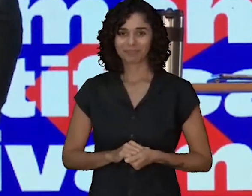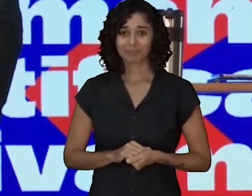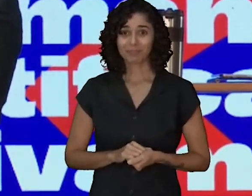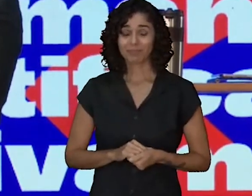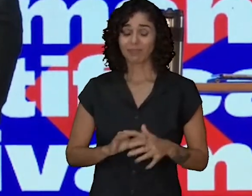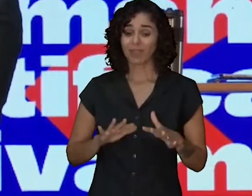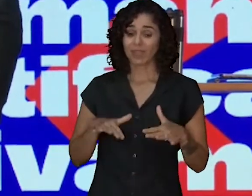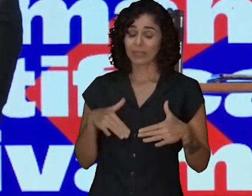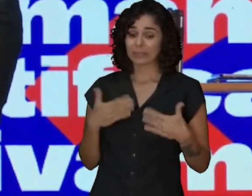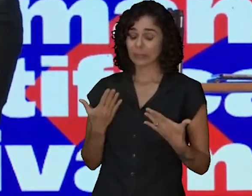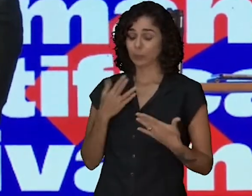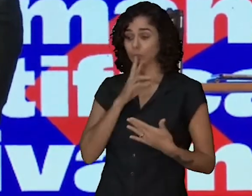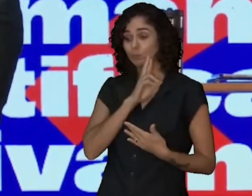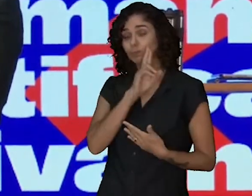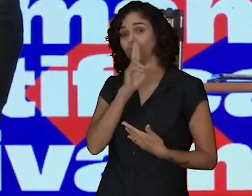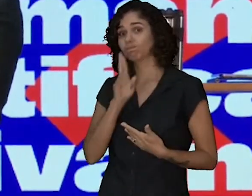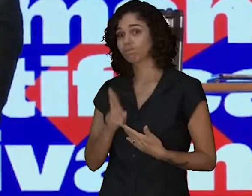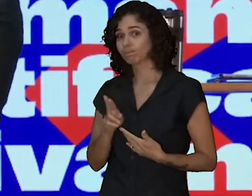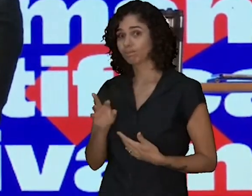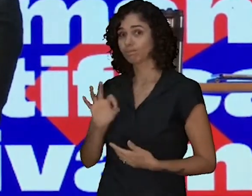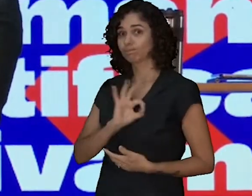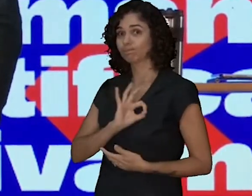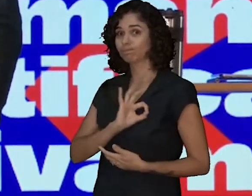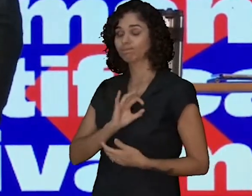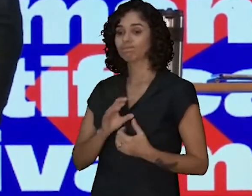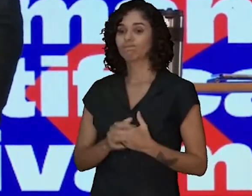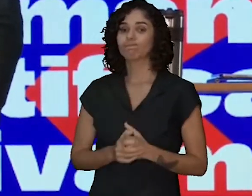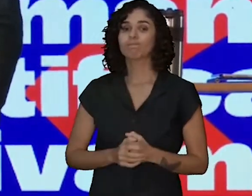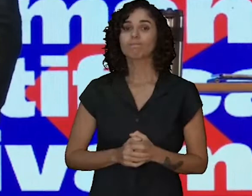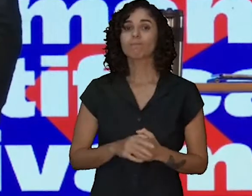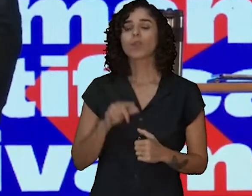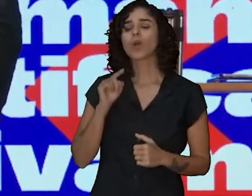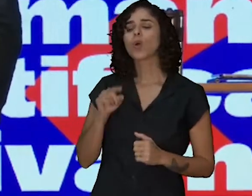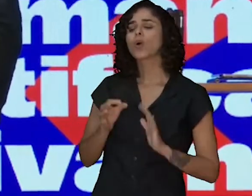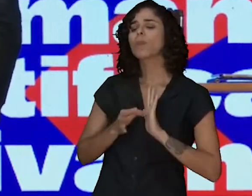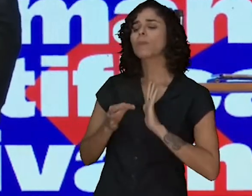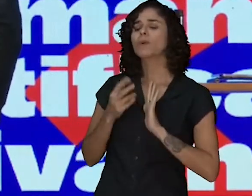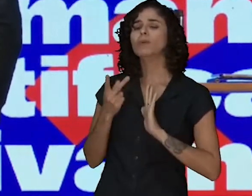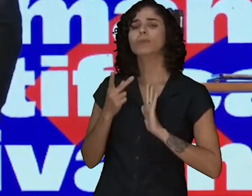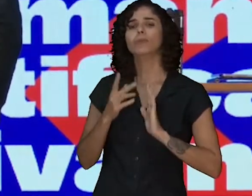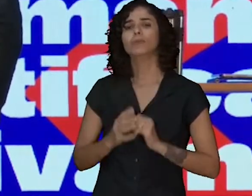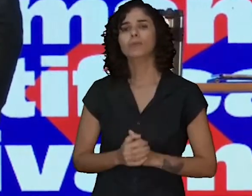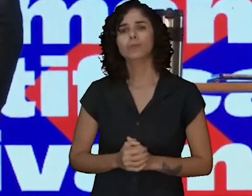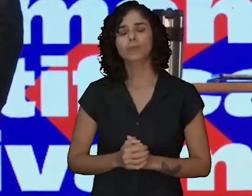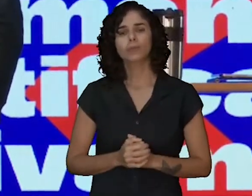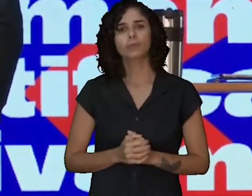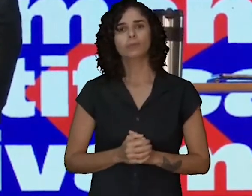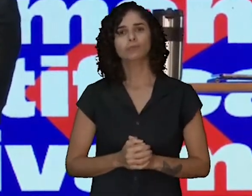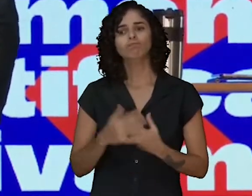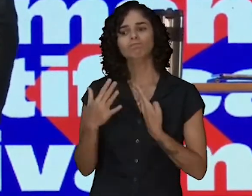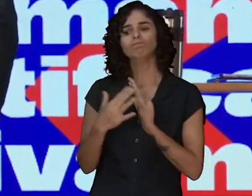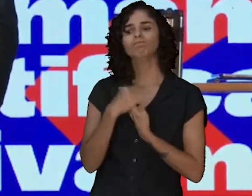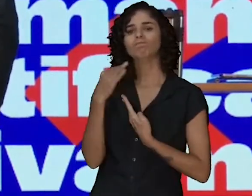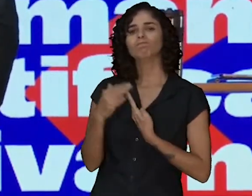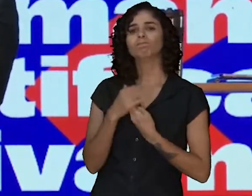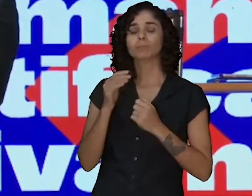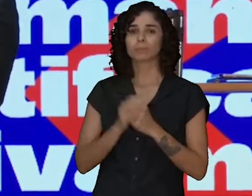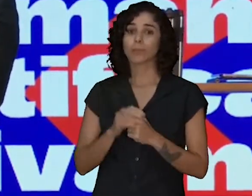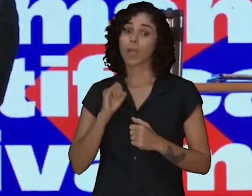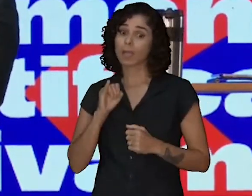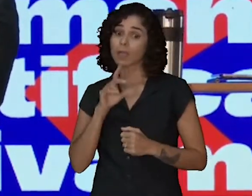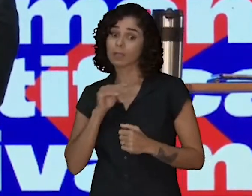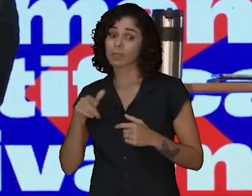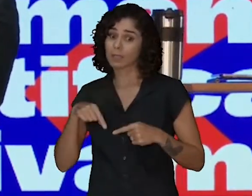Então eu falei com ele, o que você sugere? Ele falou, se vocês forem é